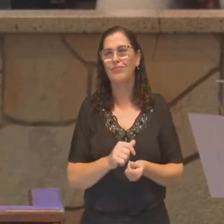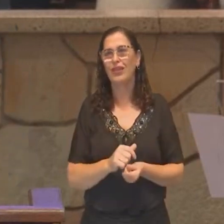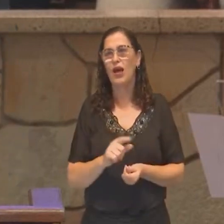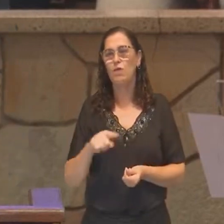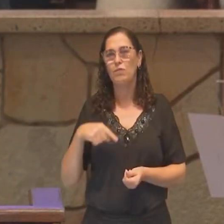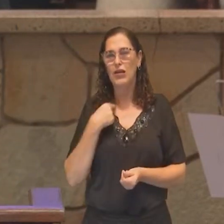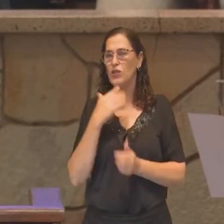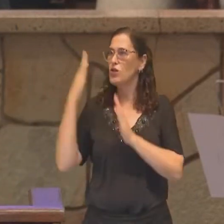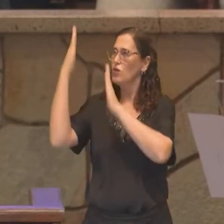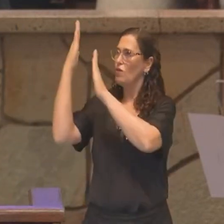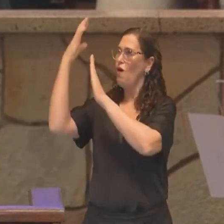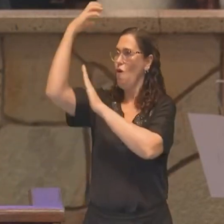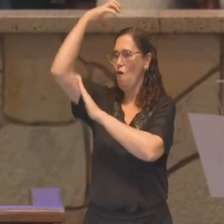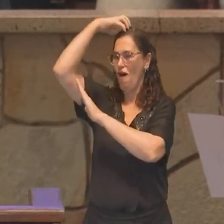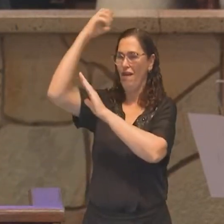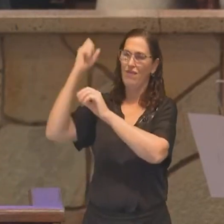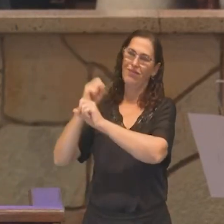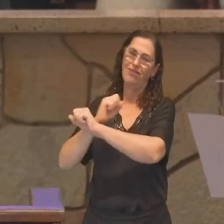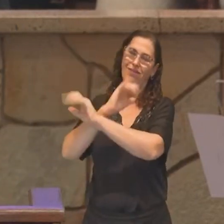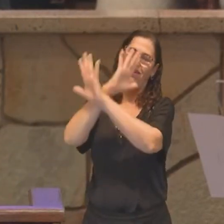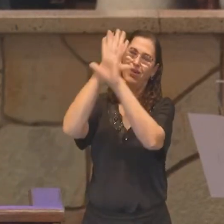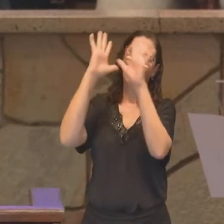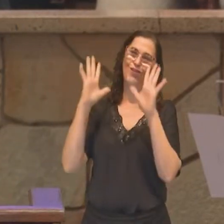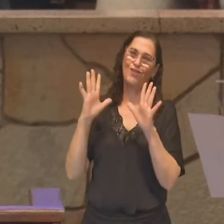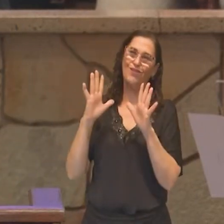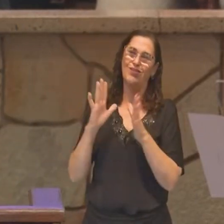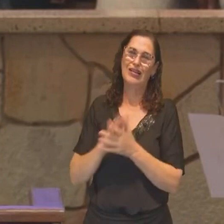estaremos diante do Rei da Glória,